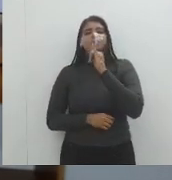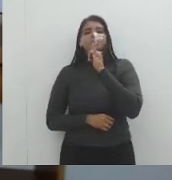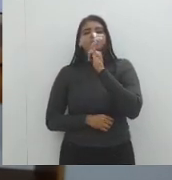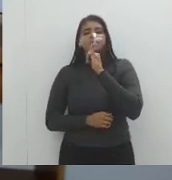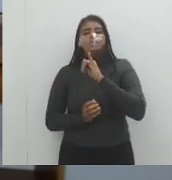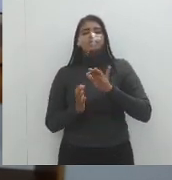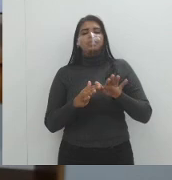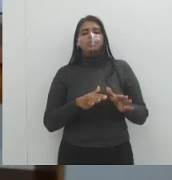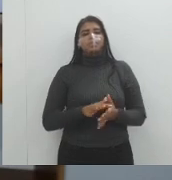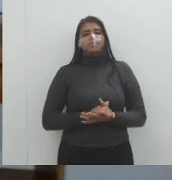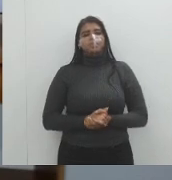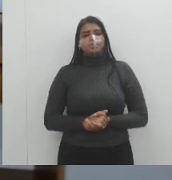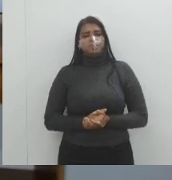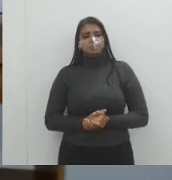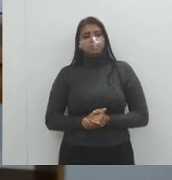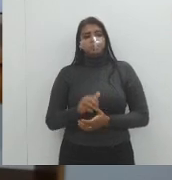tenho